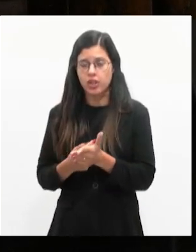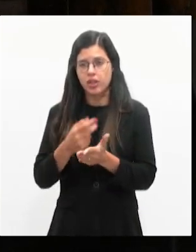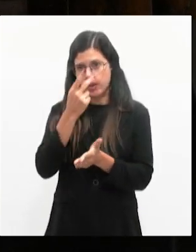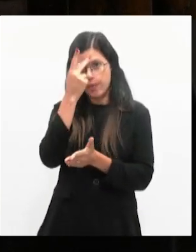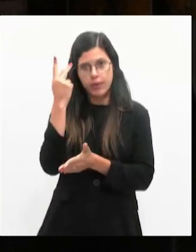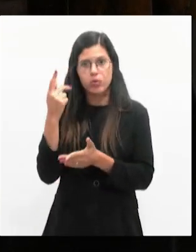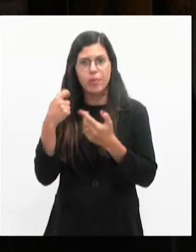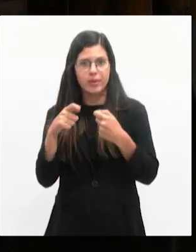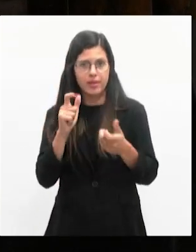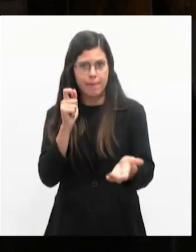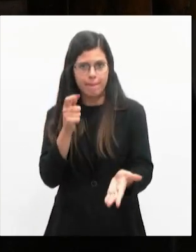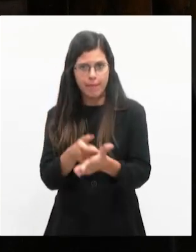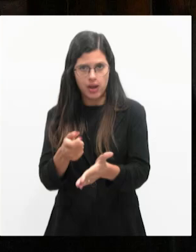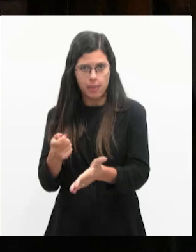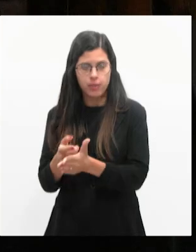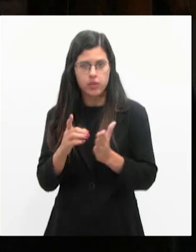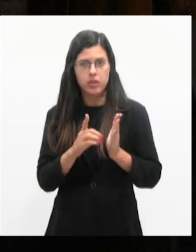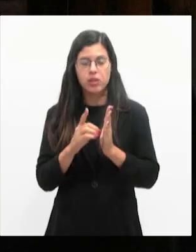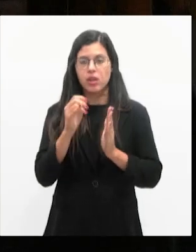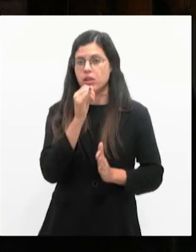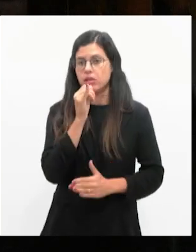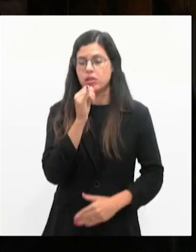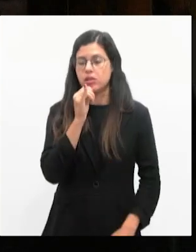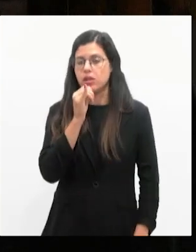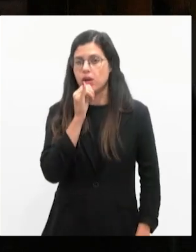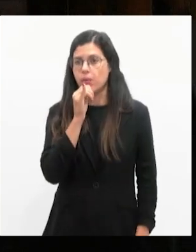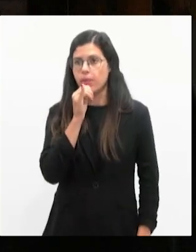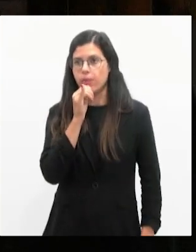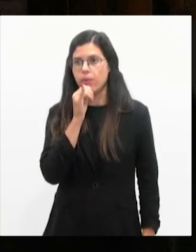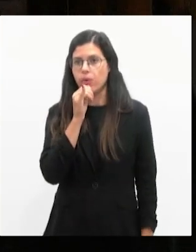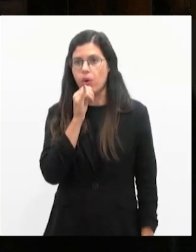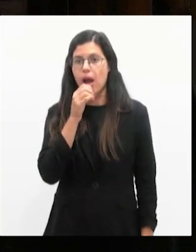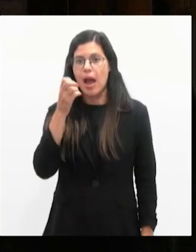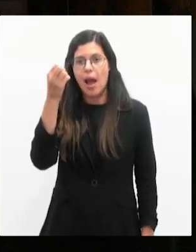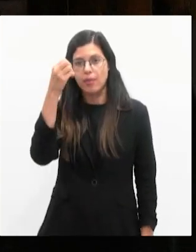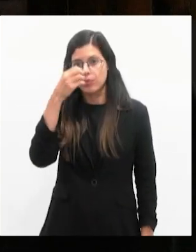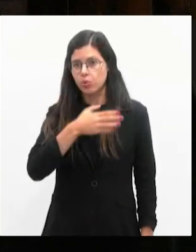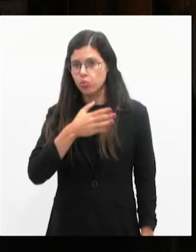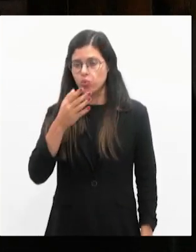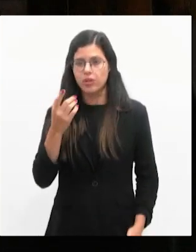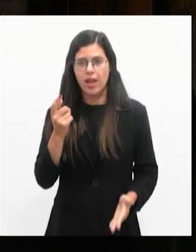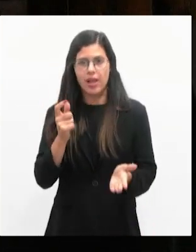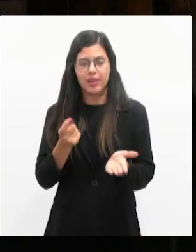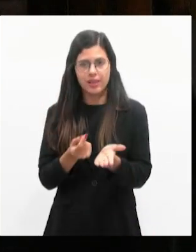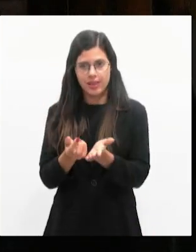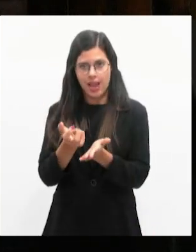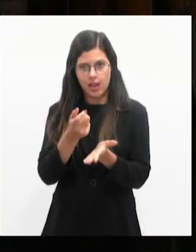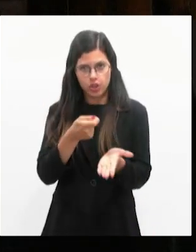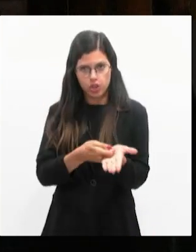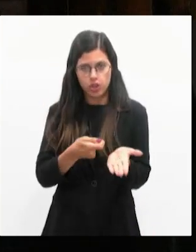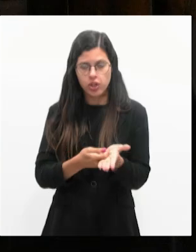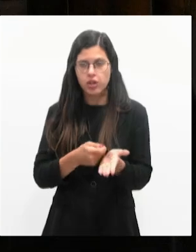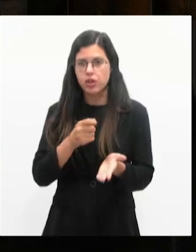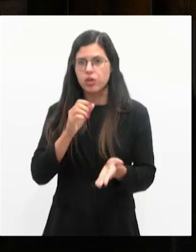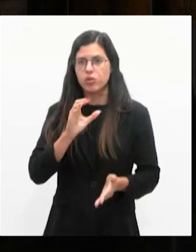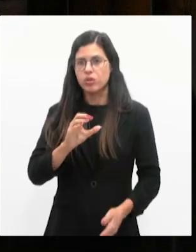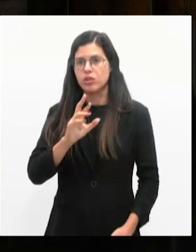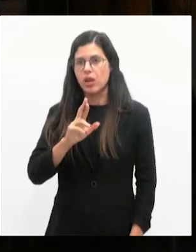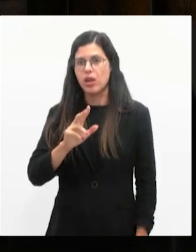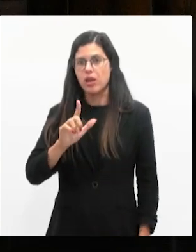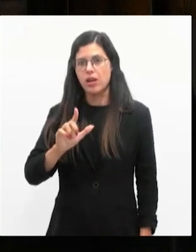DETRAN, como, por exemplo, essa absurda taxa de emissão do